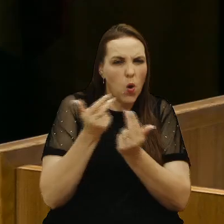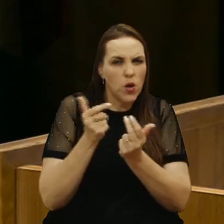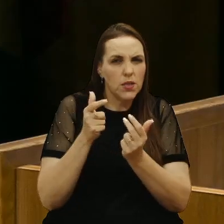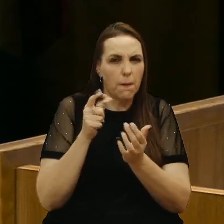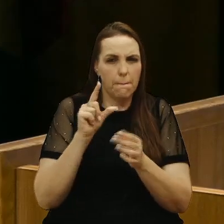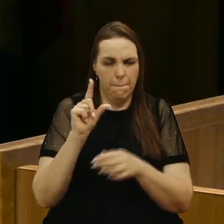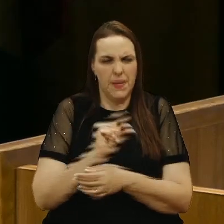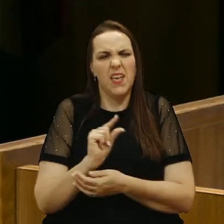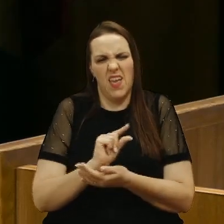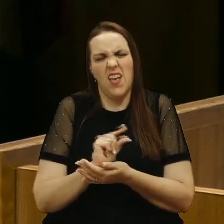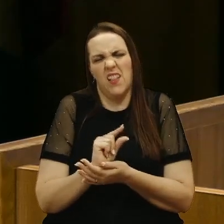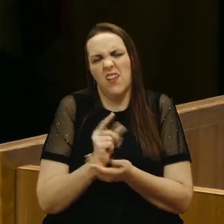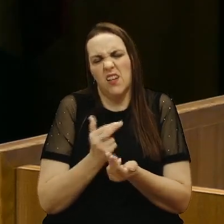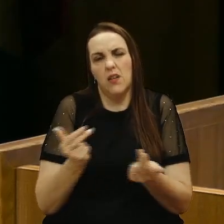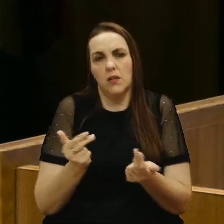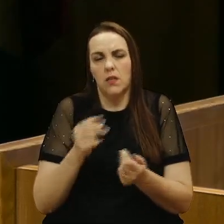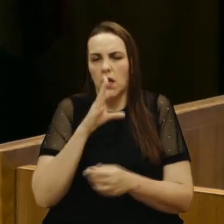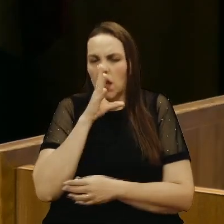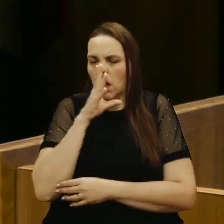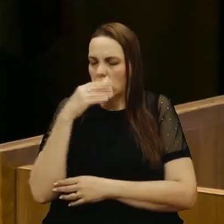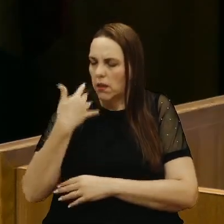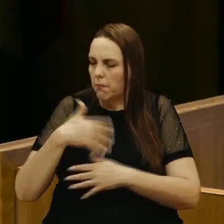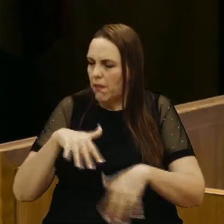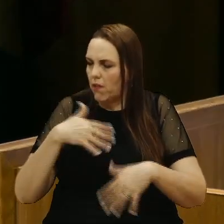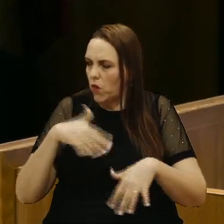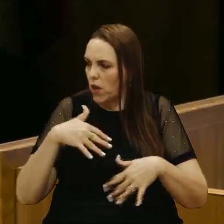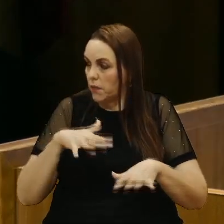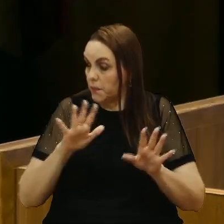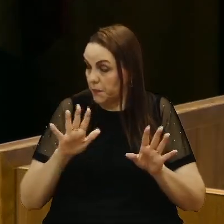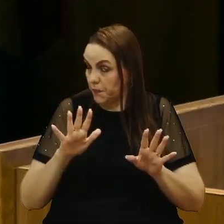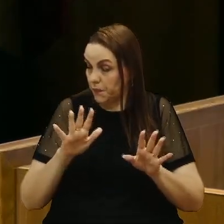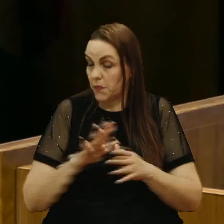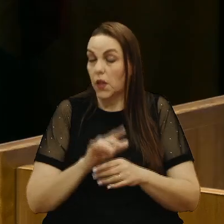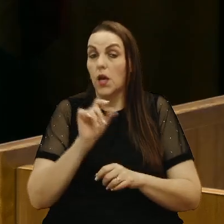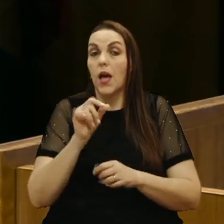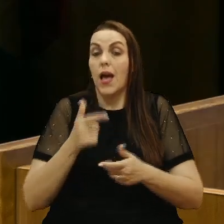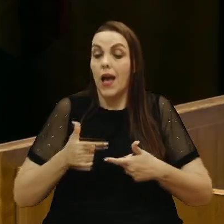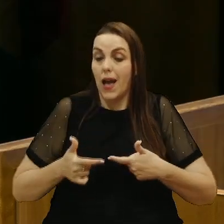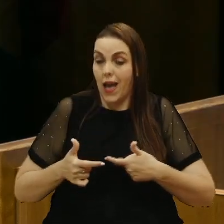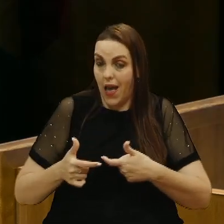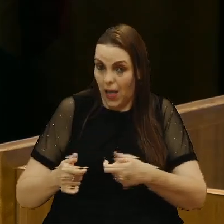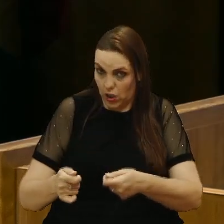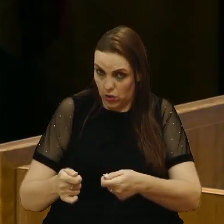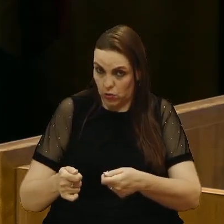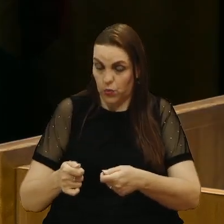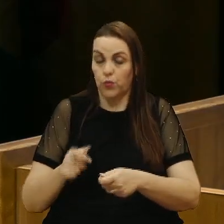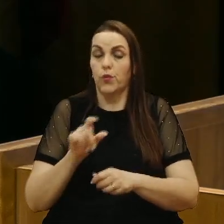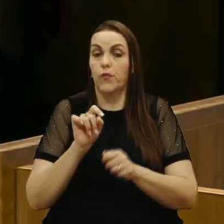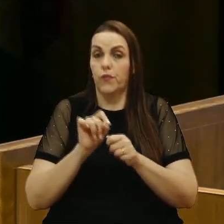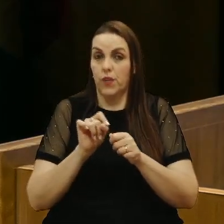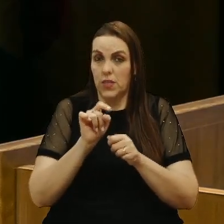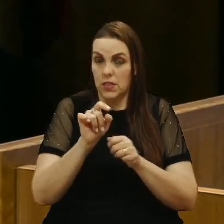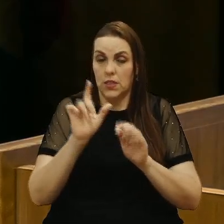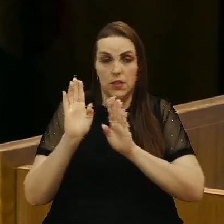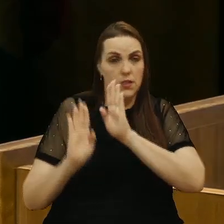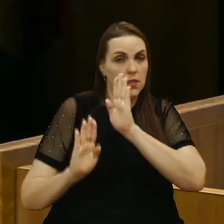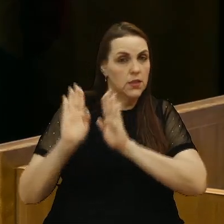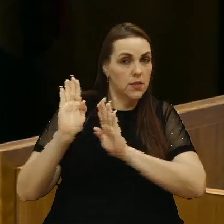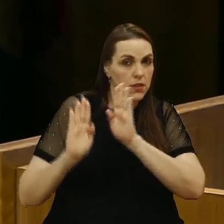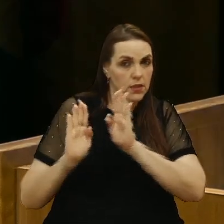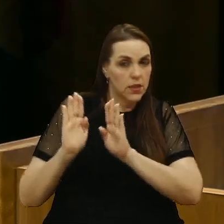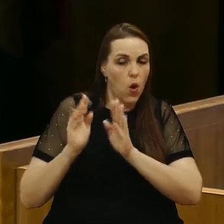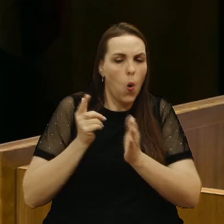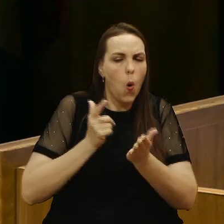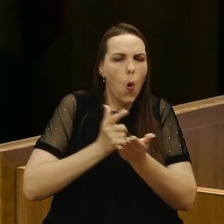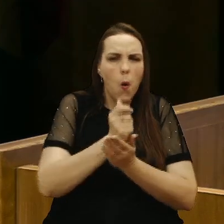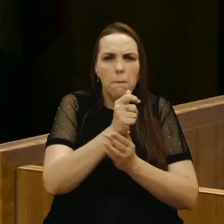de apavorar, gente. Essa aqui principalmente é de apavorar. O custo operacional para realizar uma licitação de uma